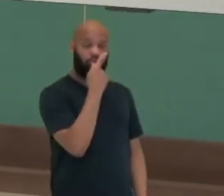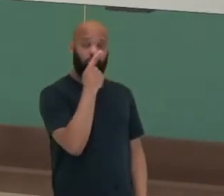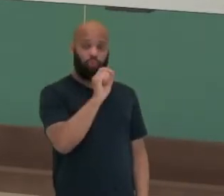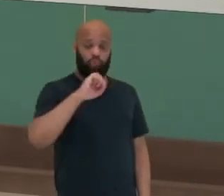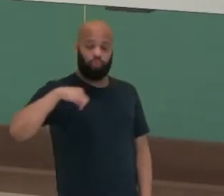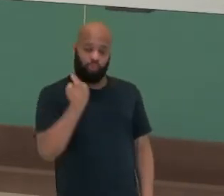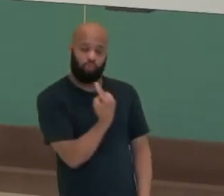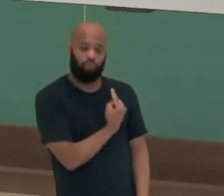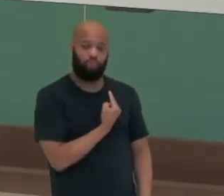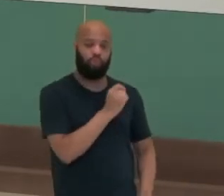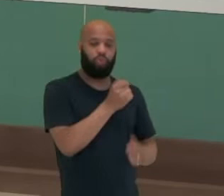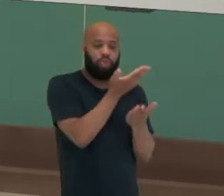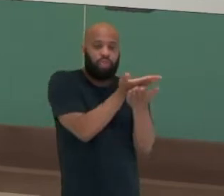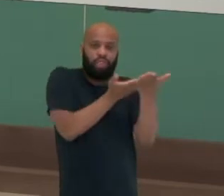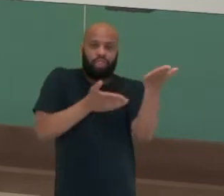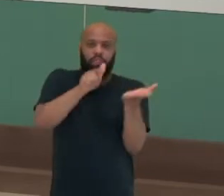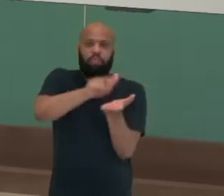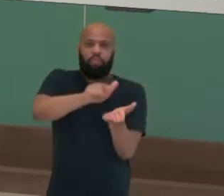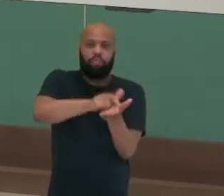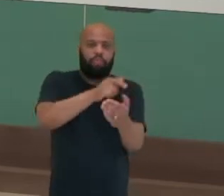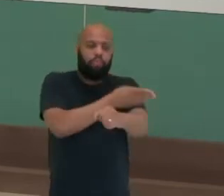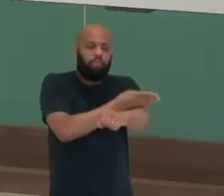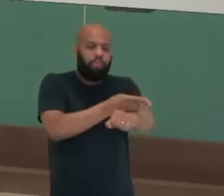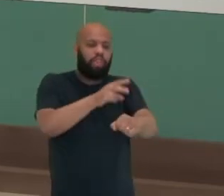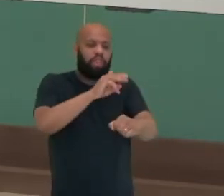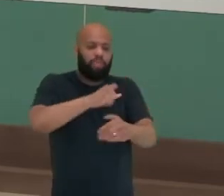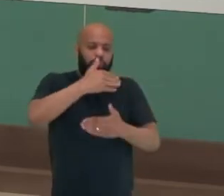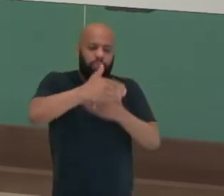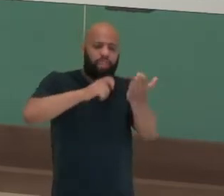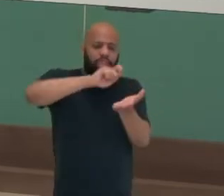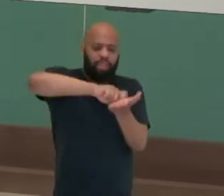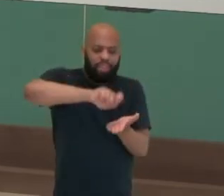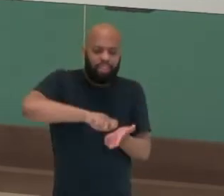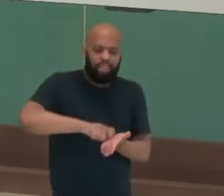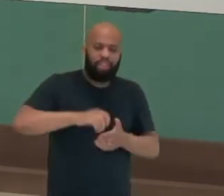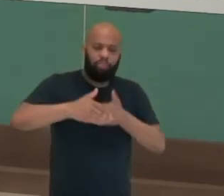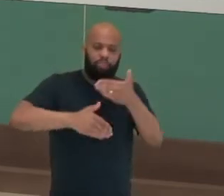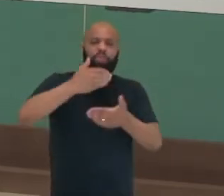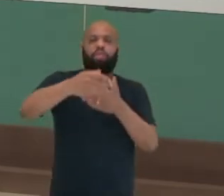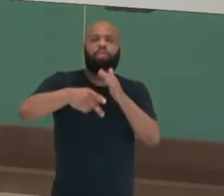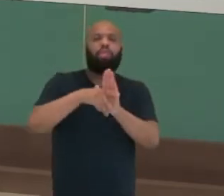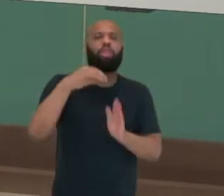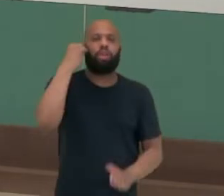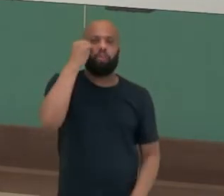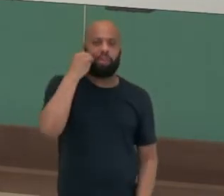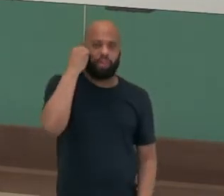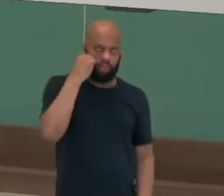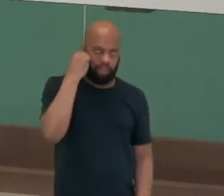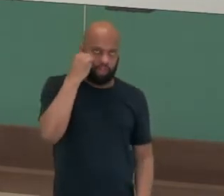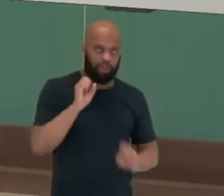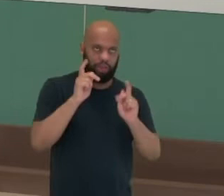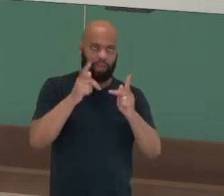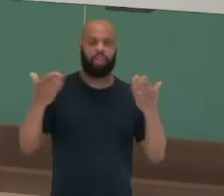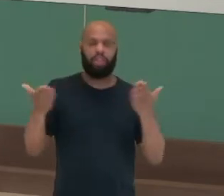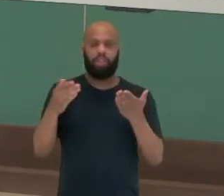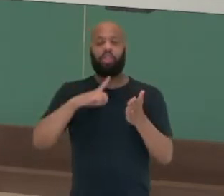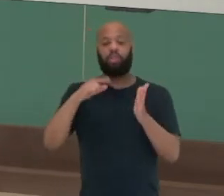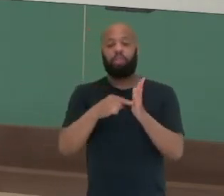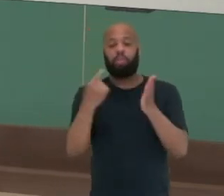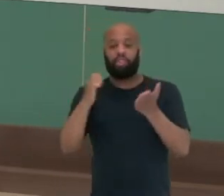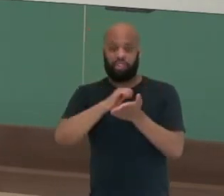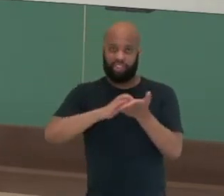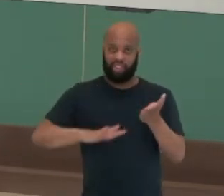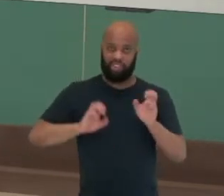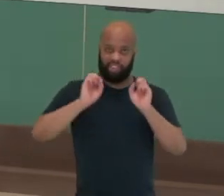essa tela em branco que vai sendo preenchida a partir das experiências, certo? Vamos fazer nossa primeira